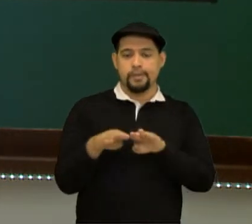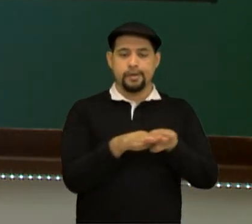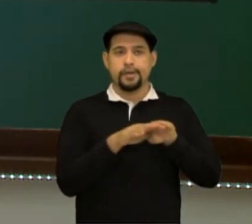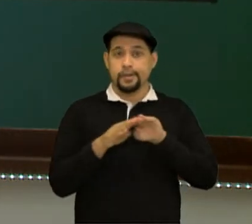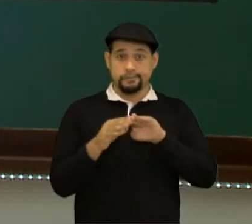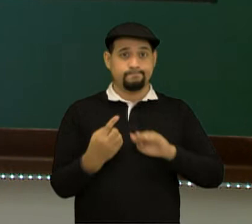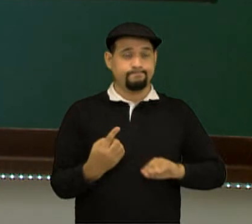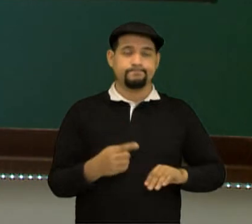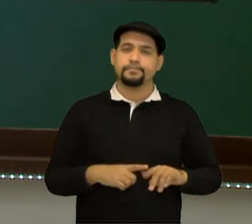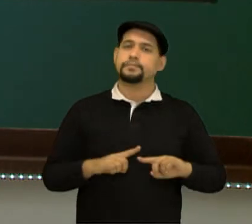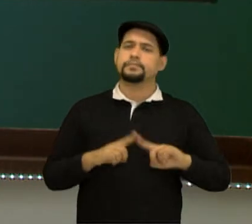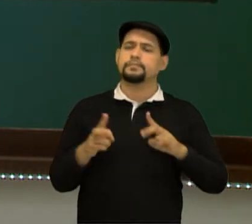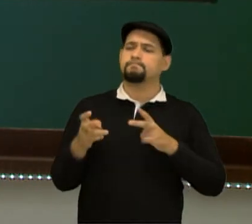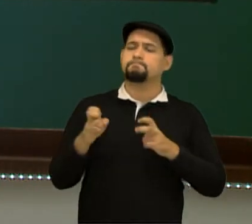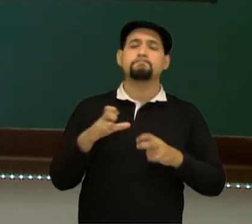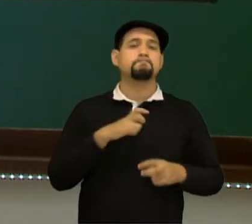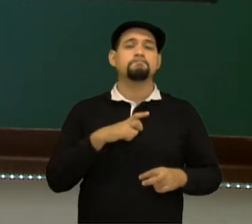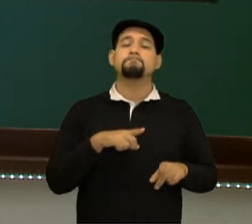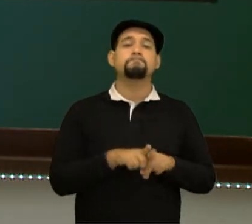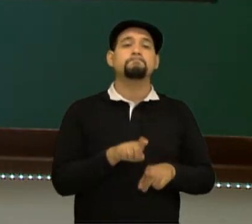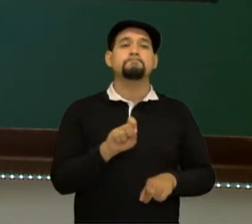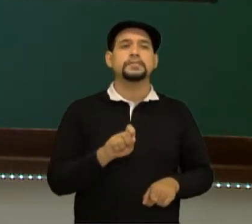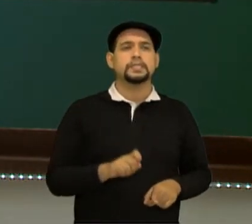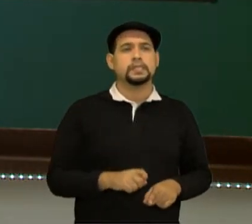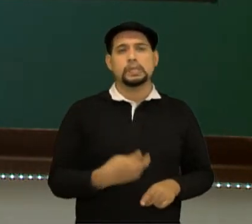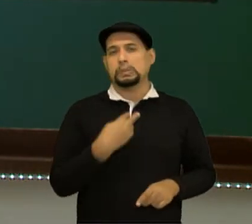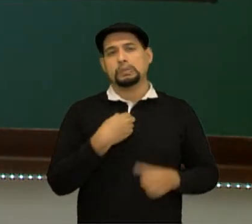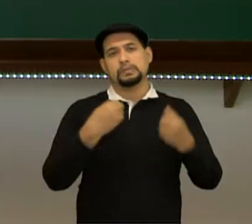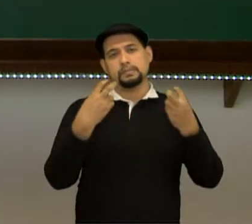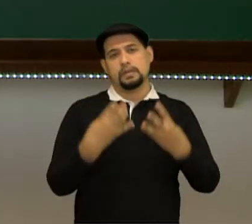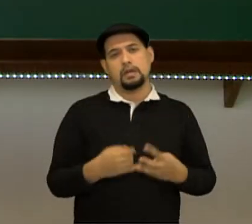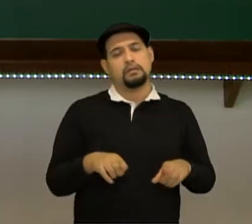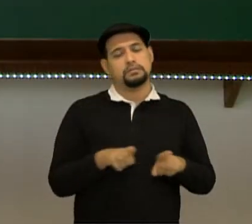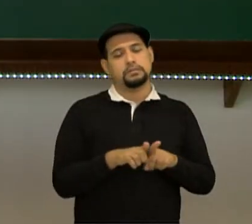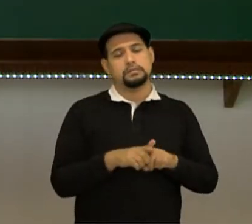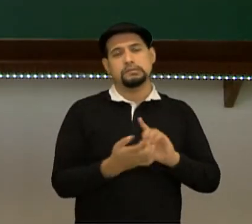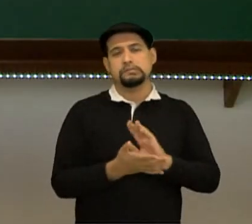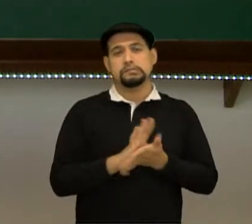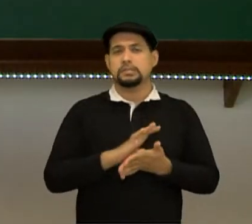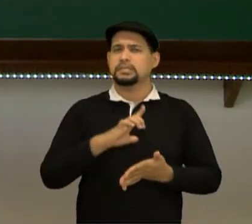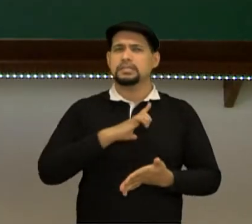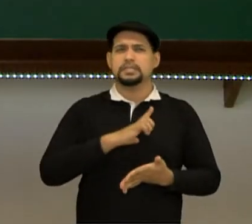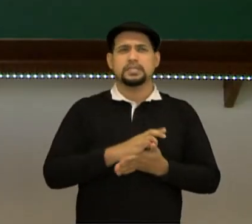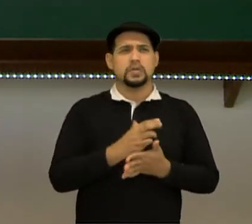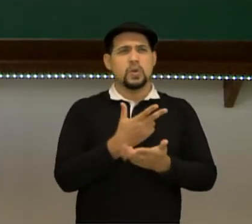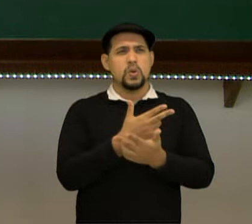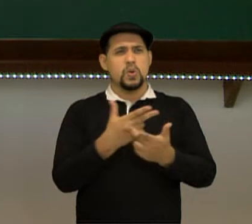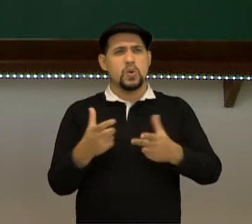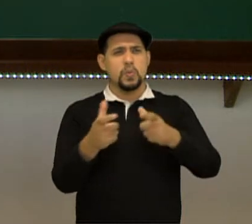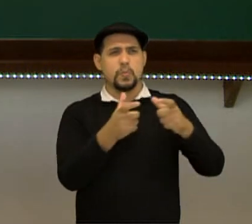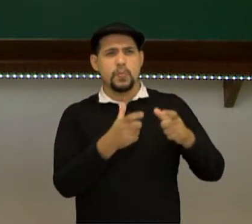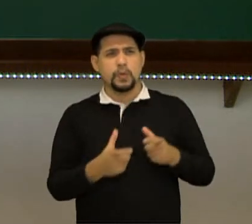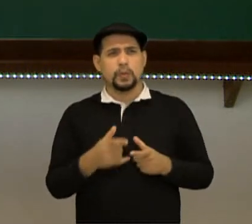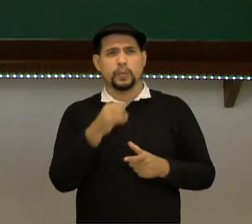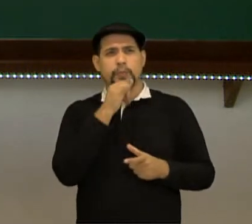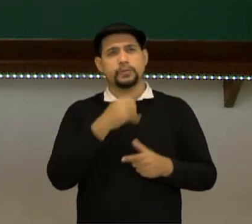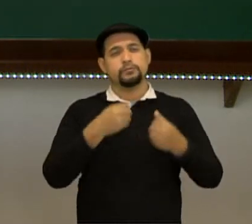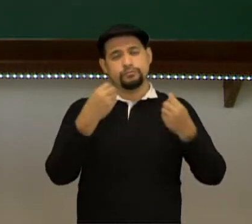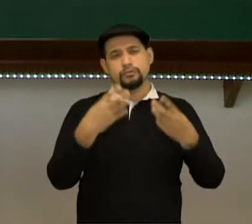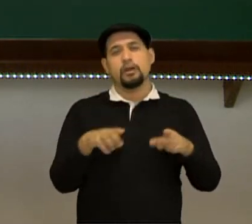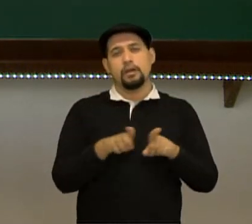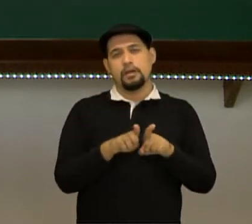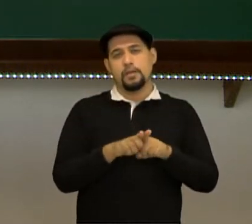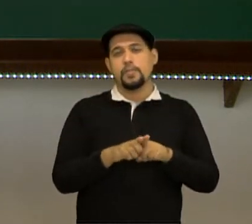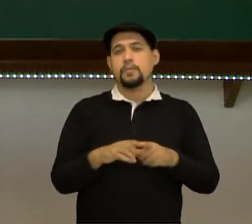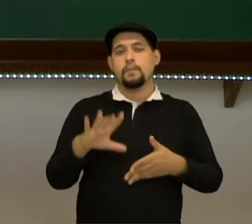monetária dentro dessa perspectiva também não dá para dizer e passar por si os outros blocos então falamos o